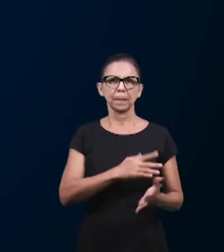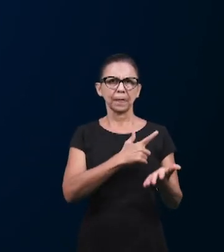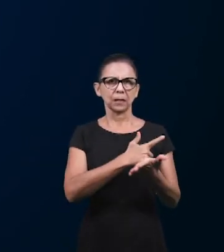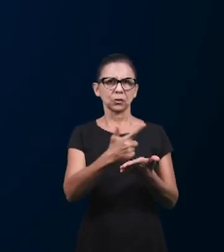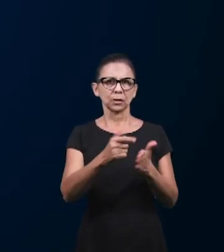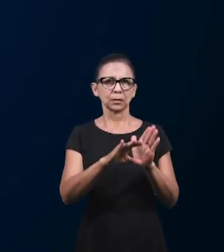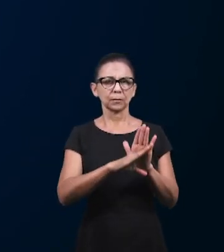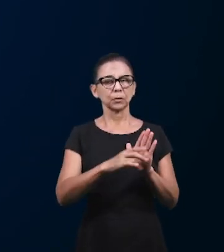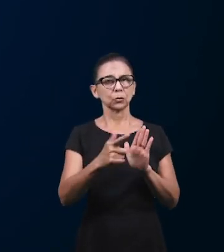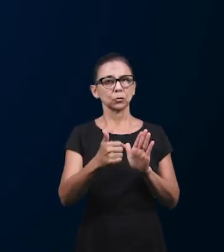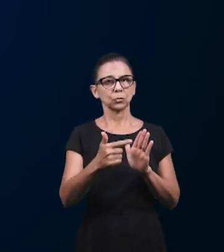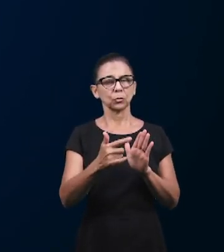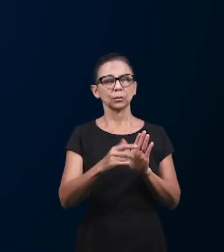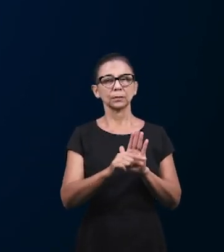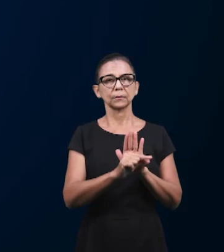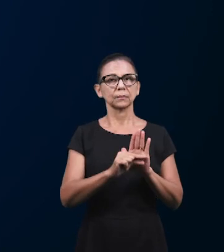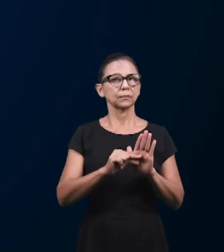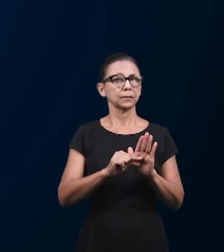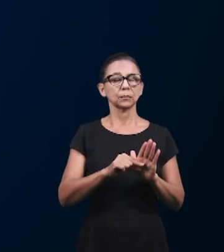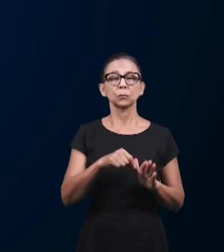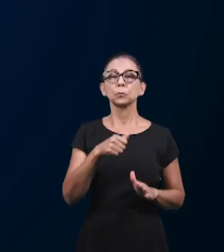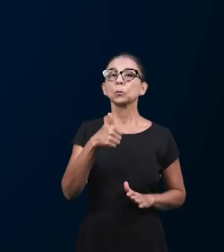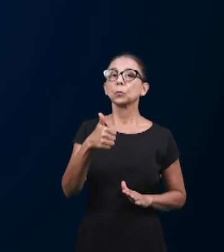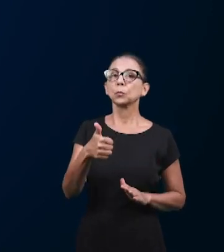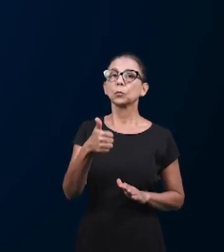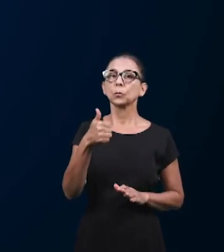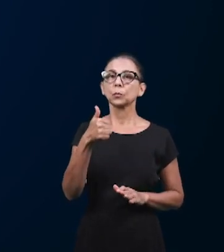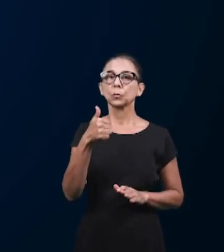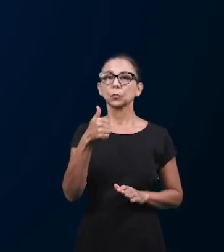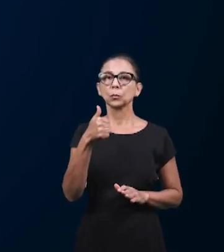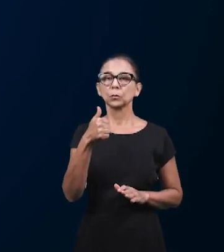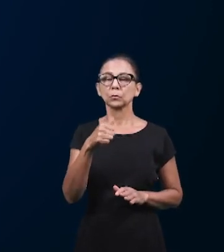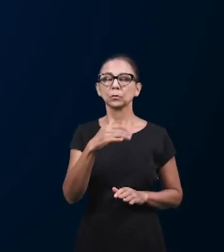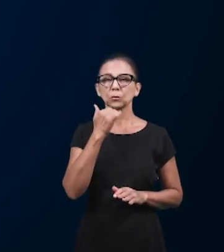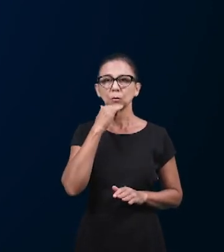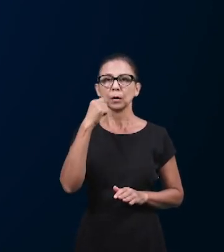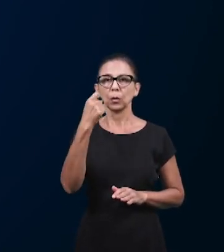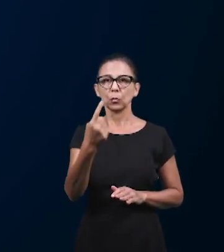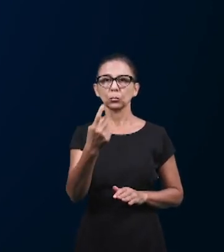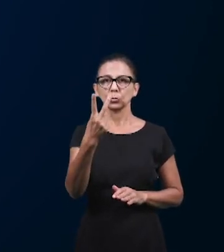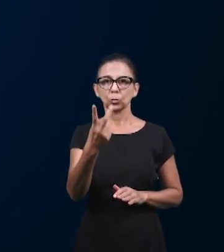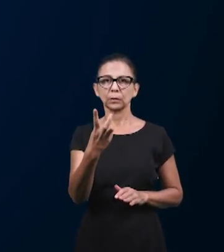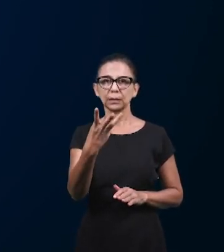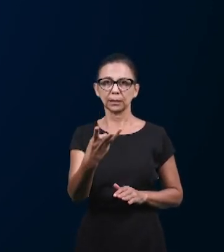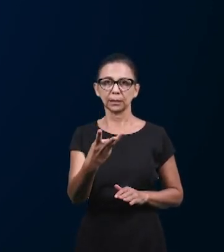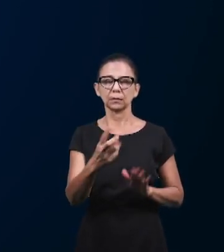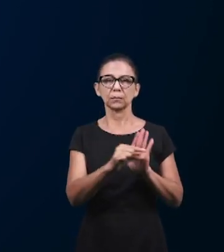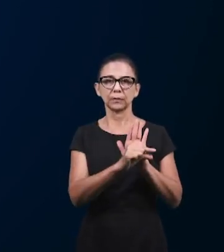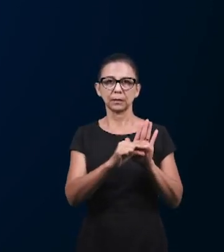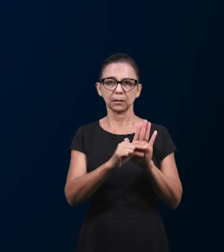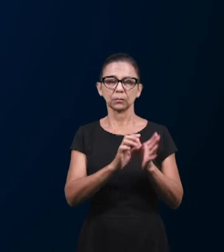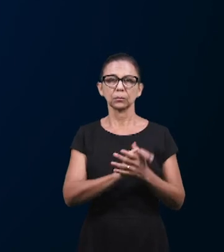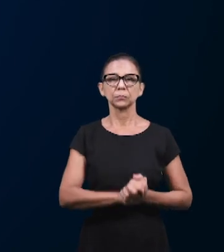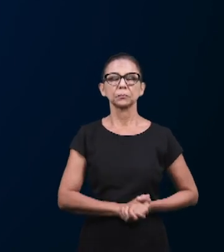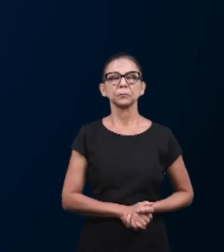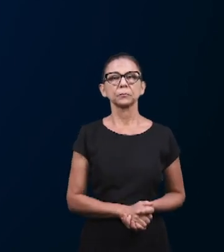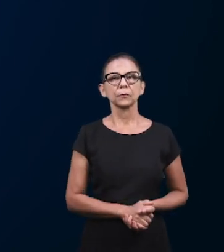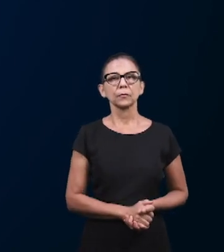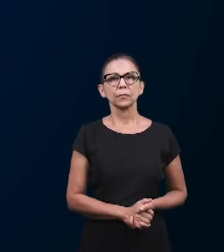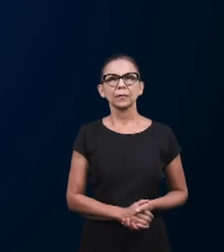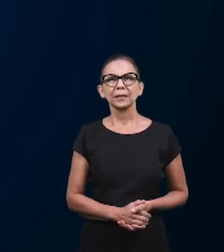capítulo 12, o versículo 1, 2 e 3. Desde a formação do